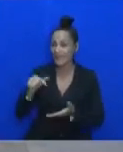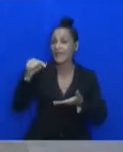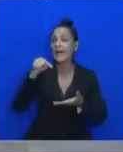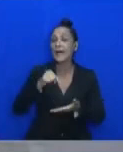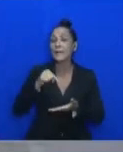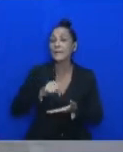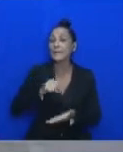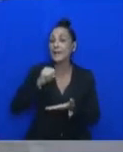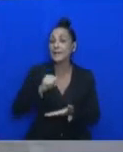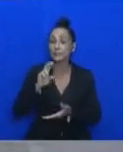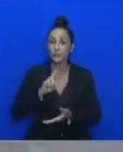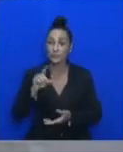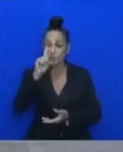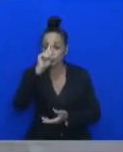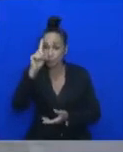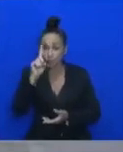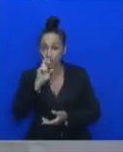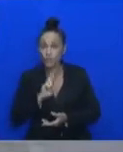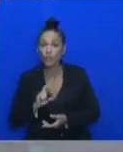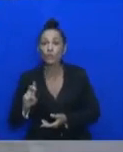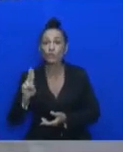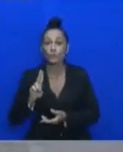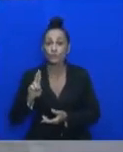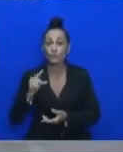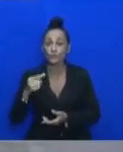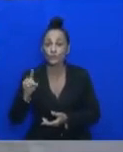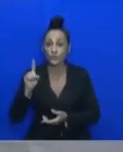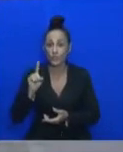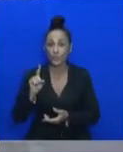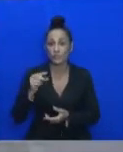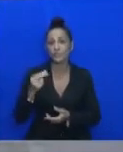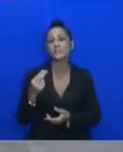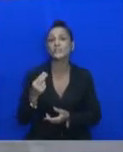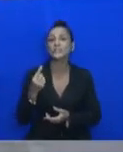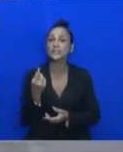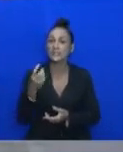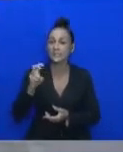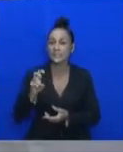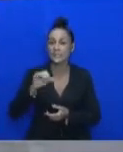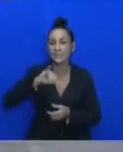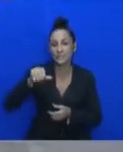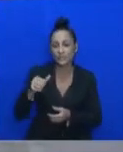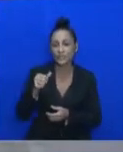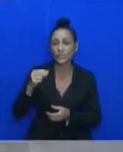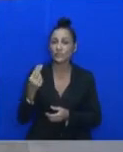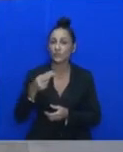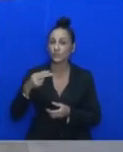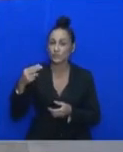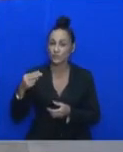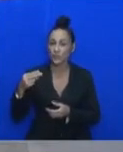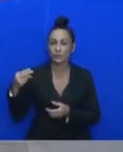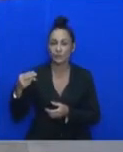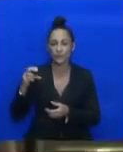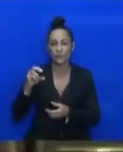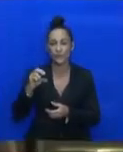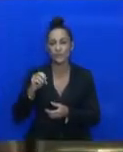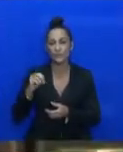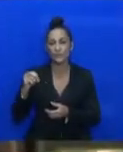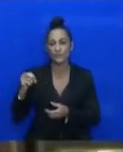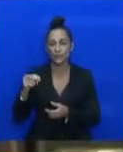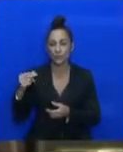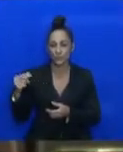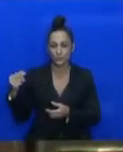foi utilizada pela última vez no dia 15 de janeiro de 2022. E naquela ocasião, ela foi fechada com o lacre